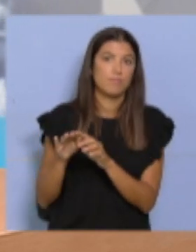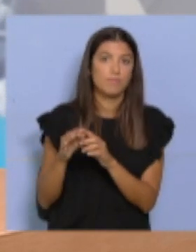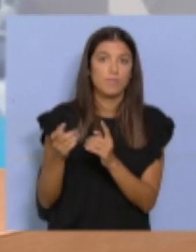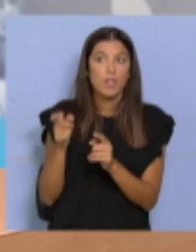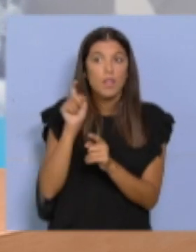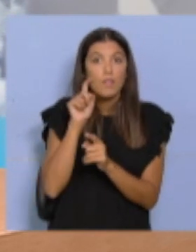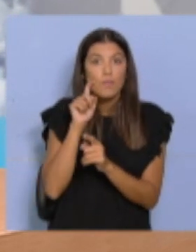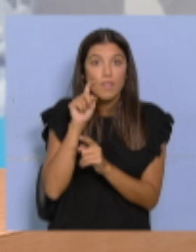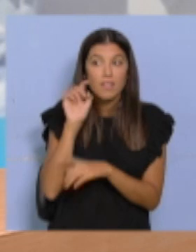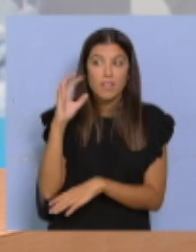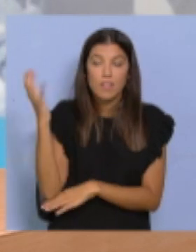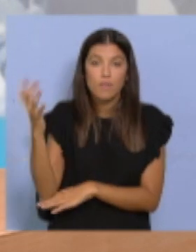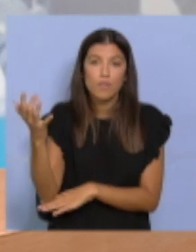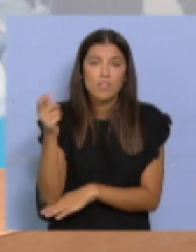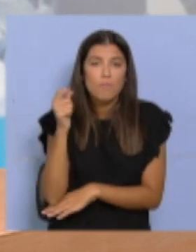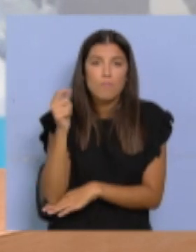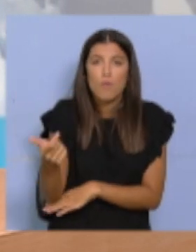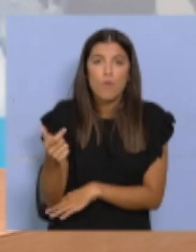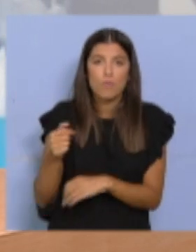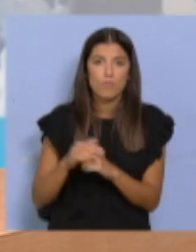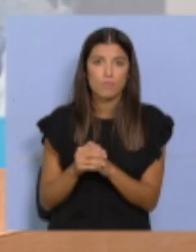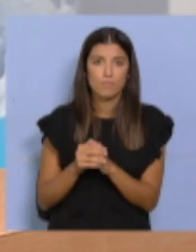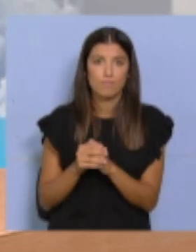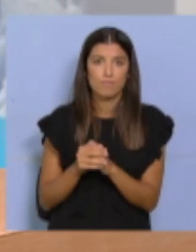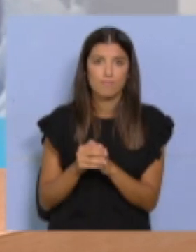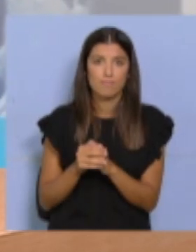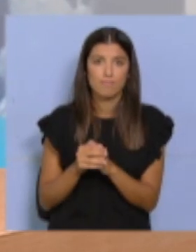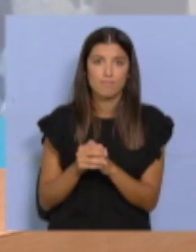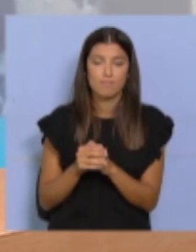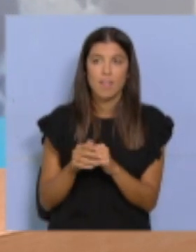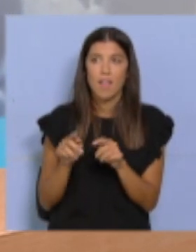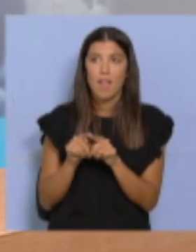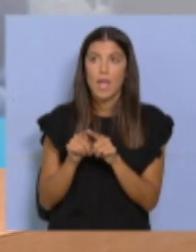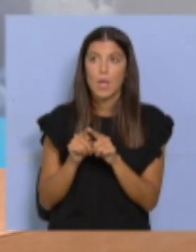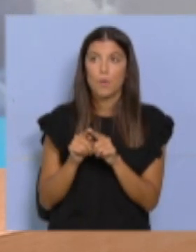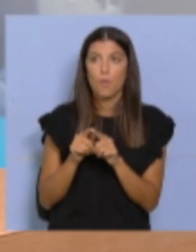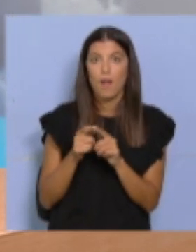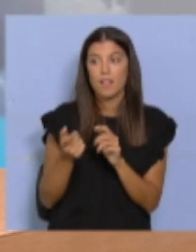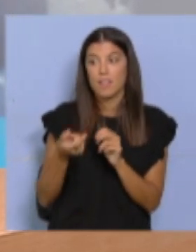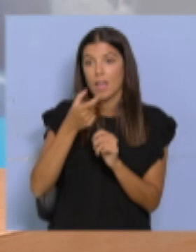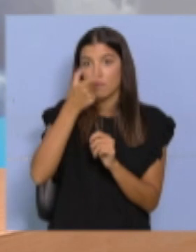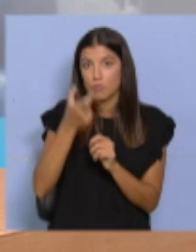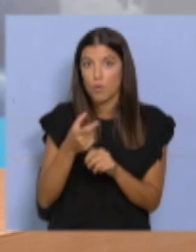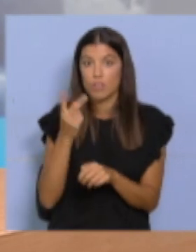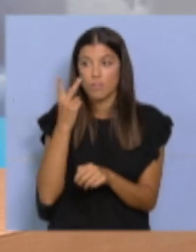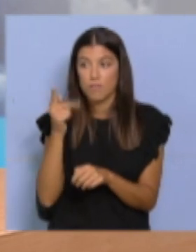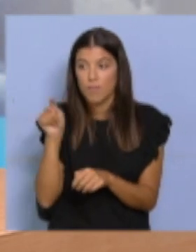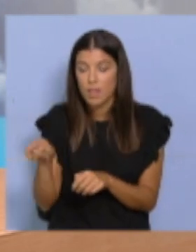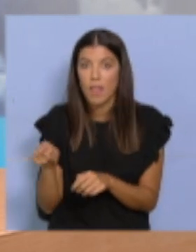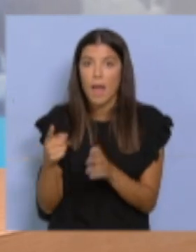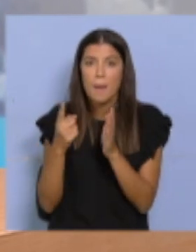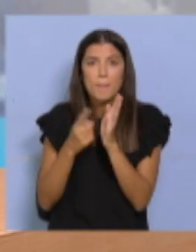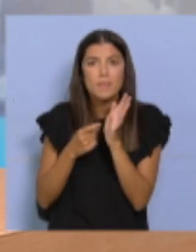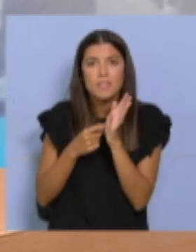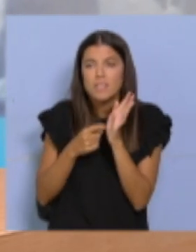é vida, não é? Um povo que não tem a floresta para ter o seu ganha-pão, a extração da madeira,